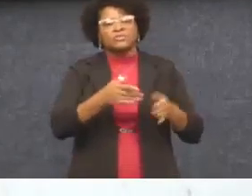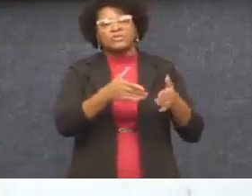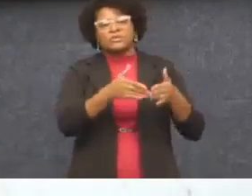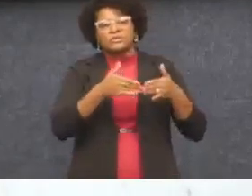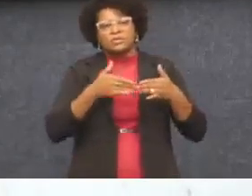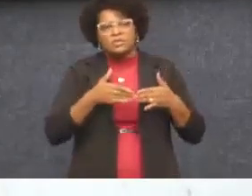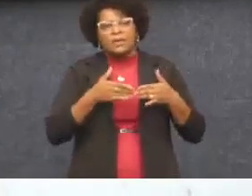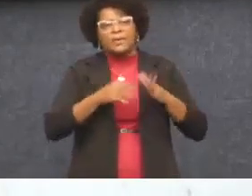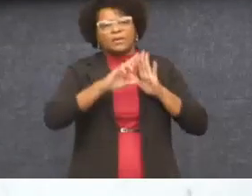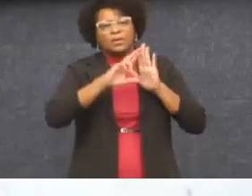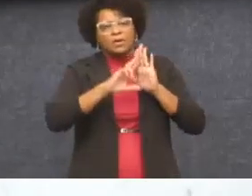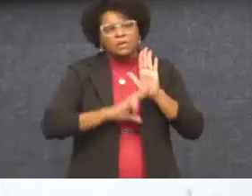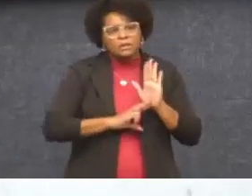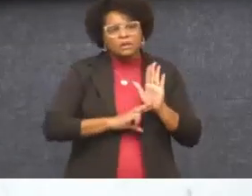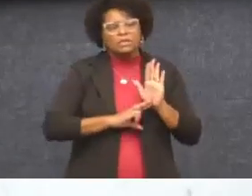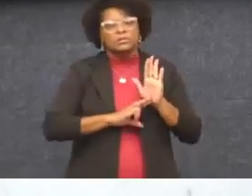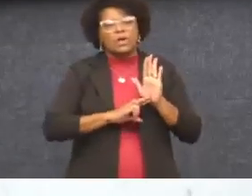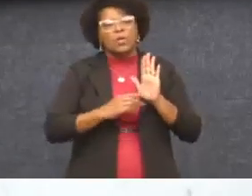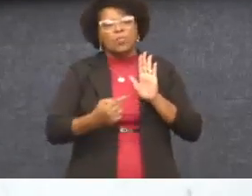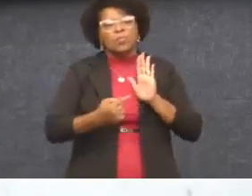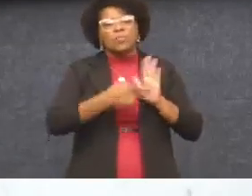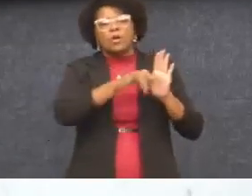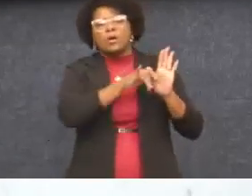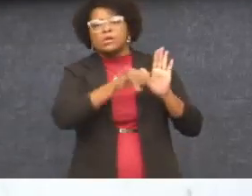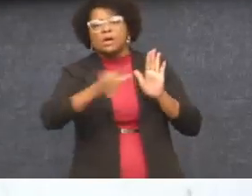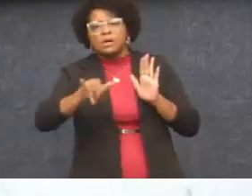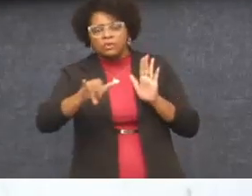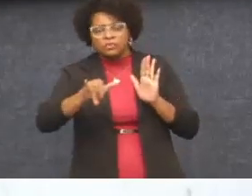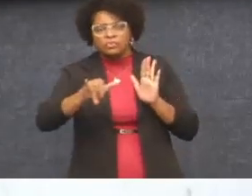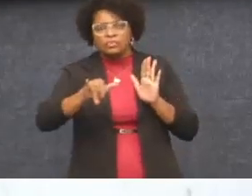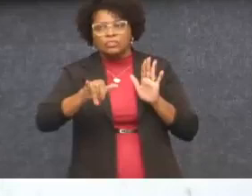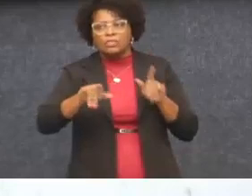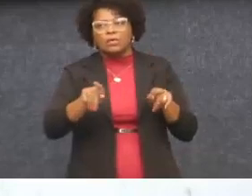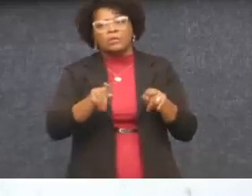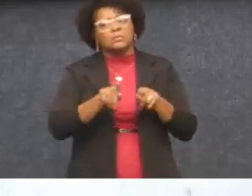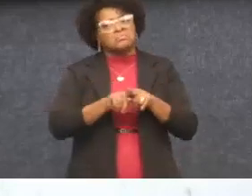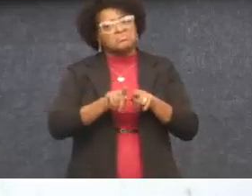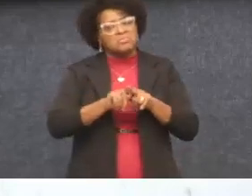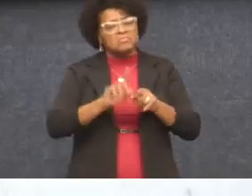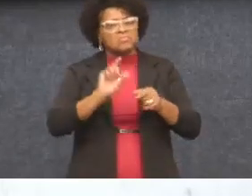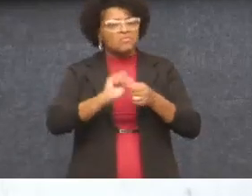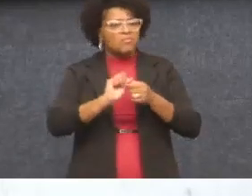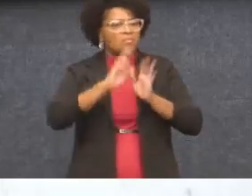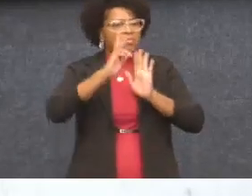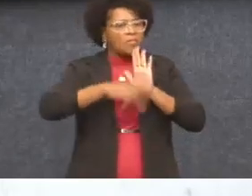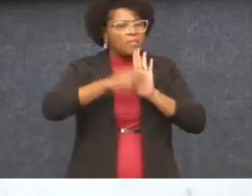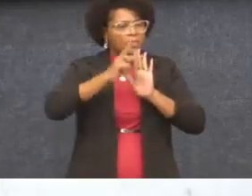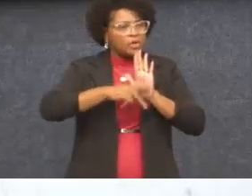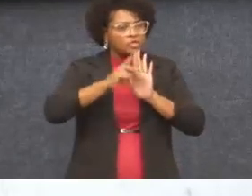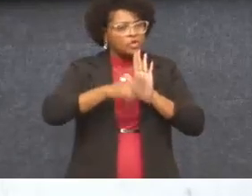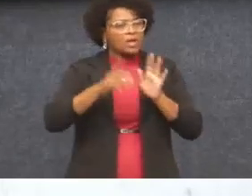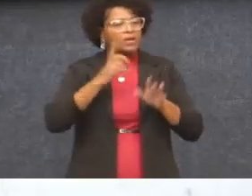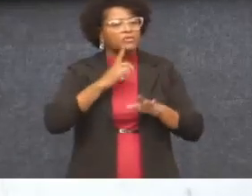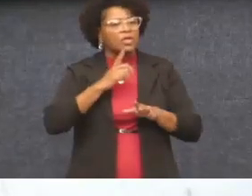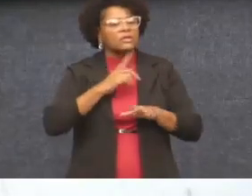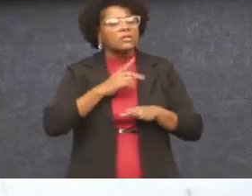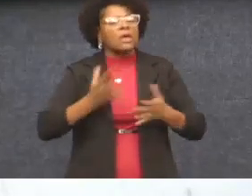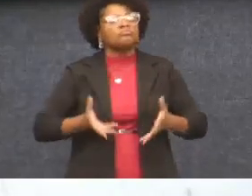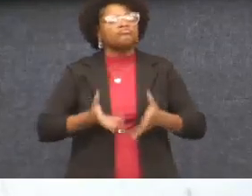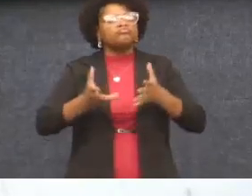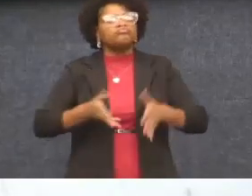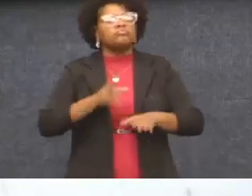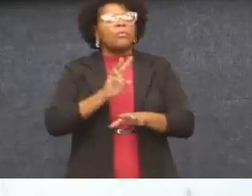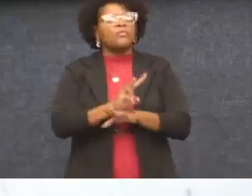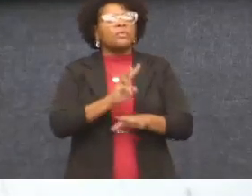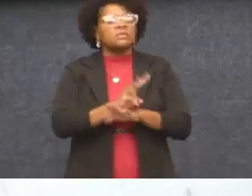regularização, modificação e reconversão de edificações e de projetos e institui medidas de incentivo fiscal com o